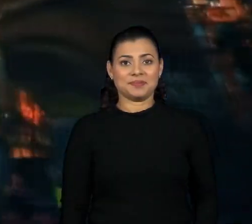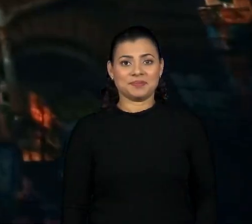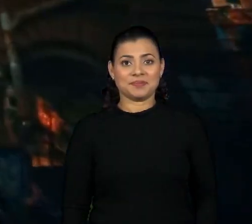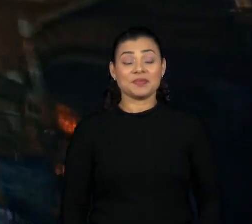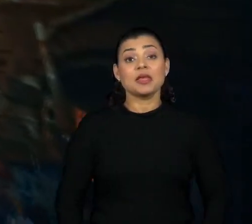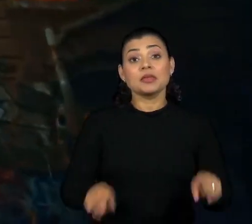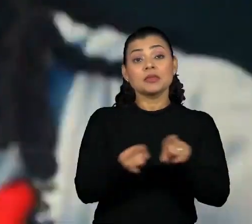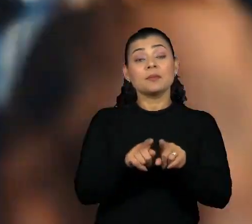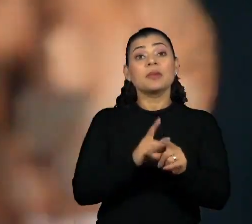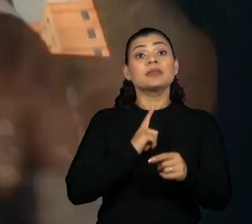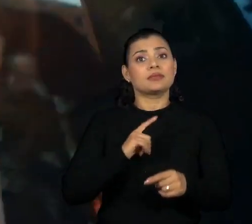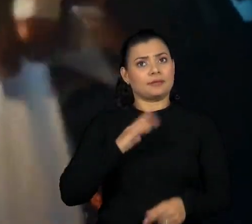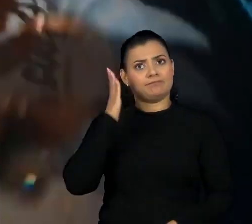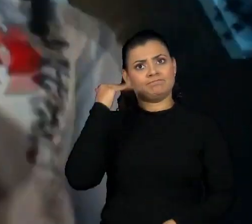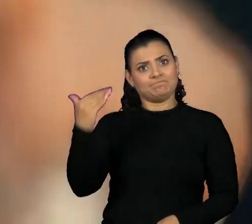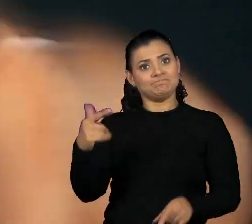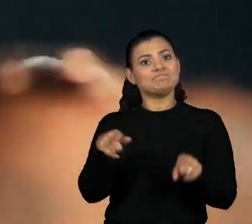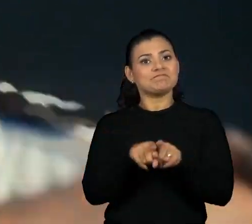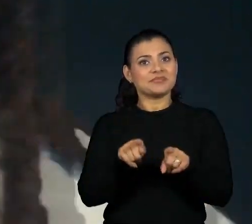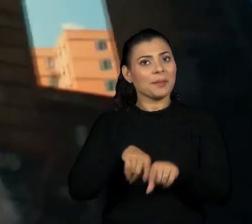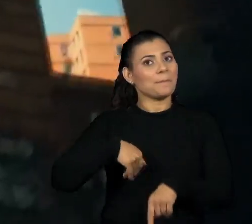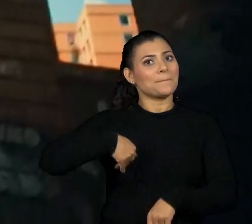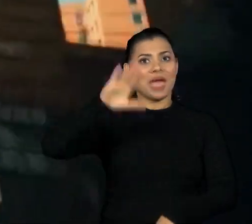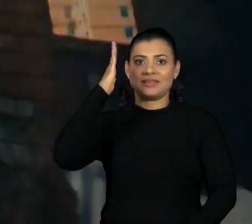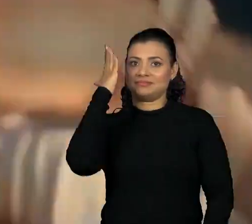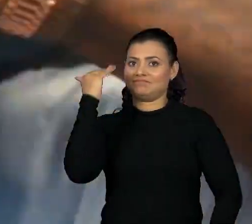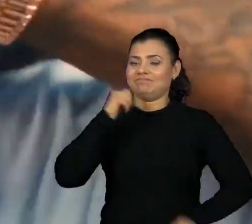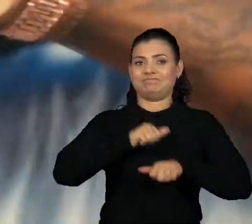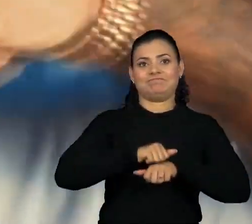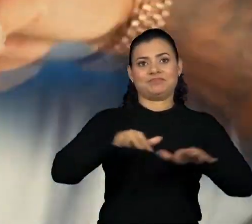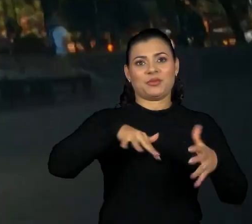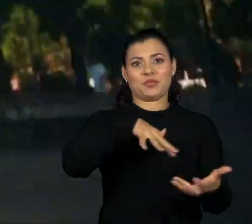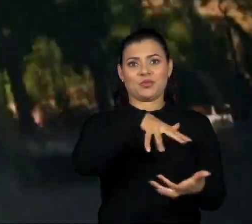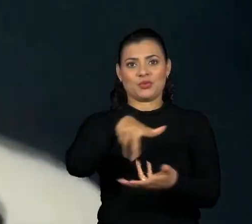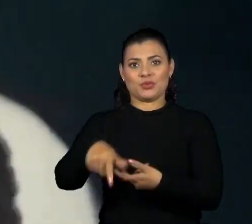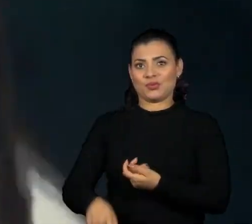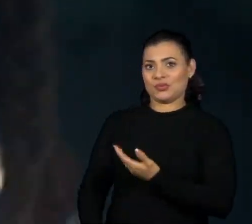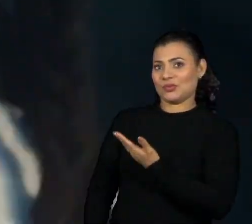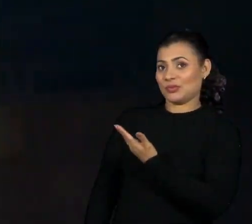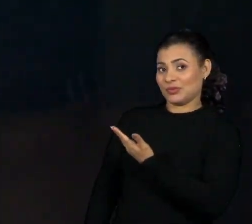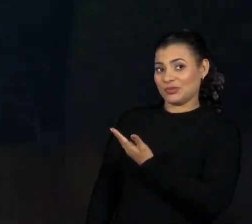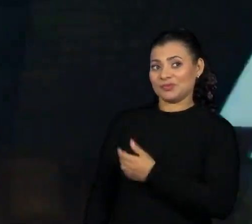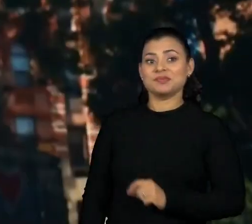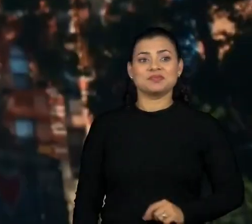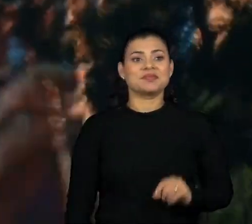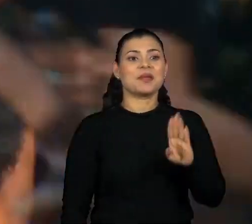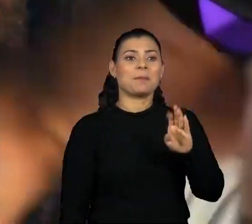O Burna Boy, que talvez seja um dos mais conhecidos.